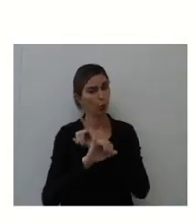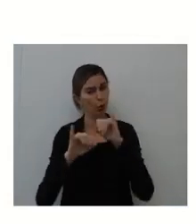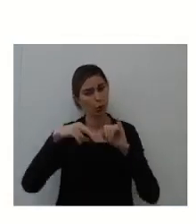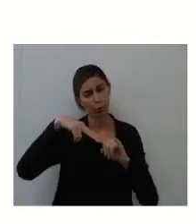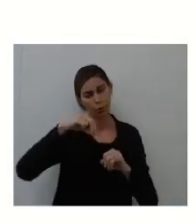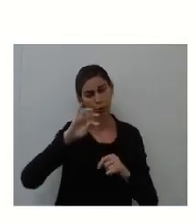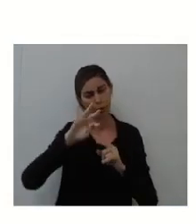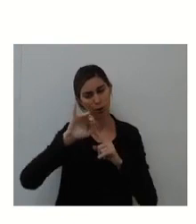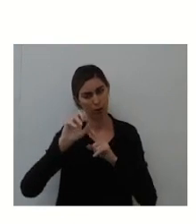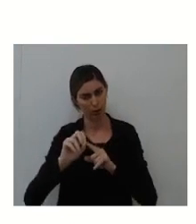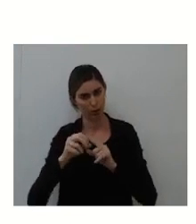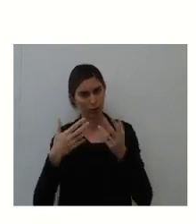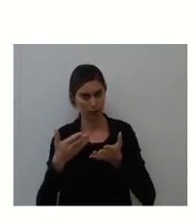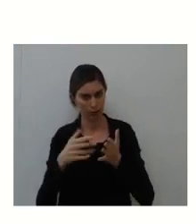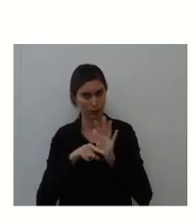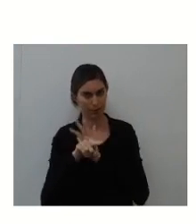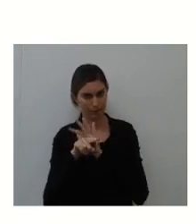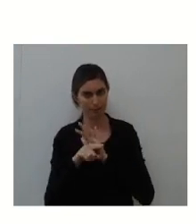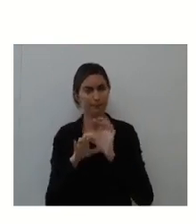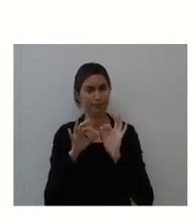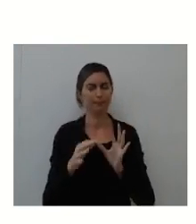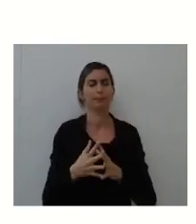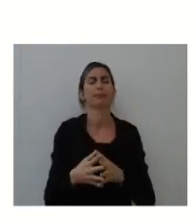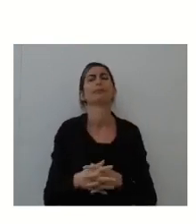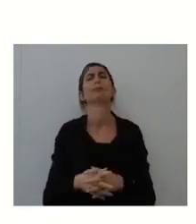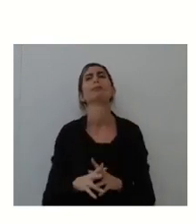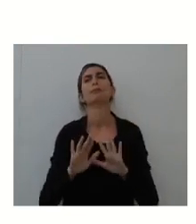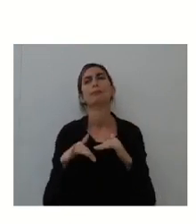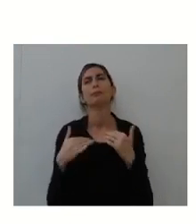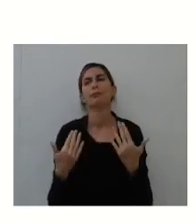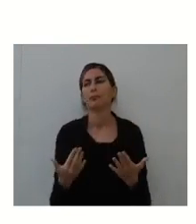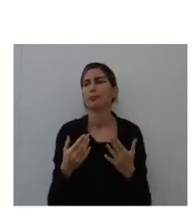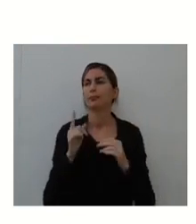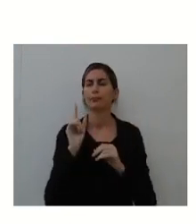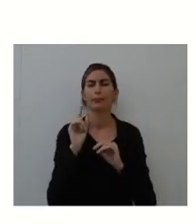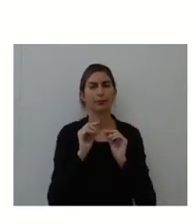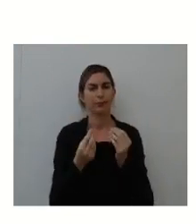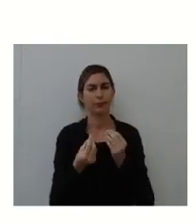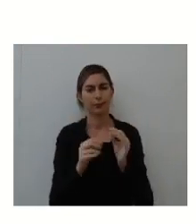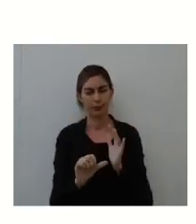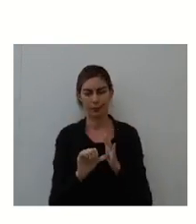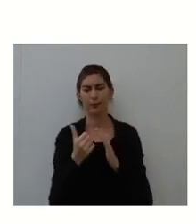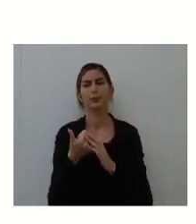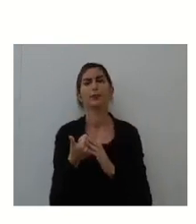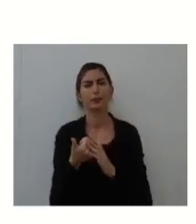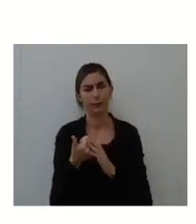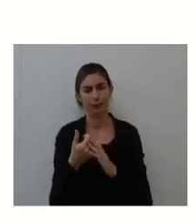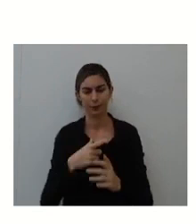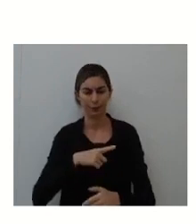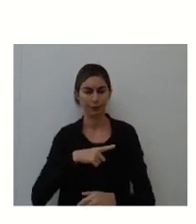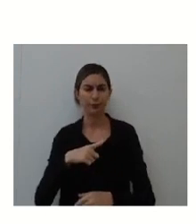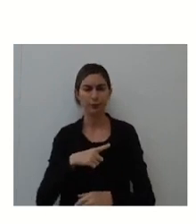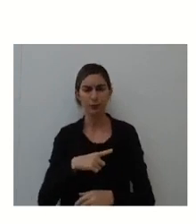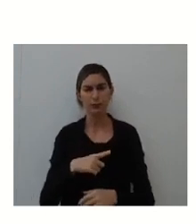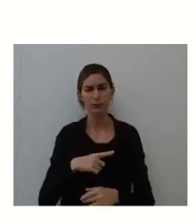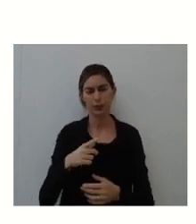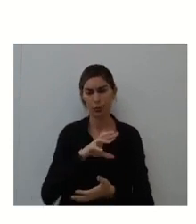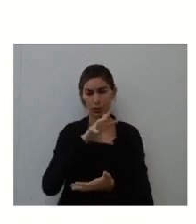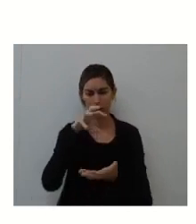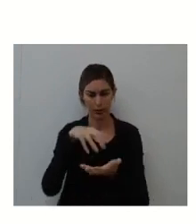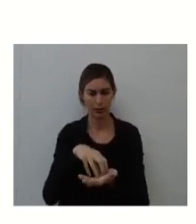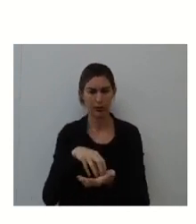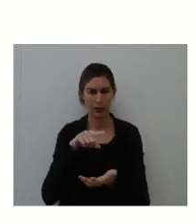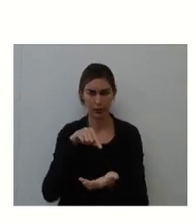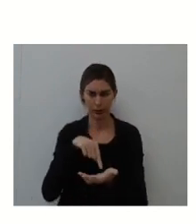que a gente acabou de analisar, certo? Então, o esquema segue da seguinte forma. Primeiro, eu tenho o fato